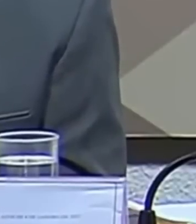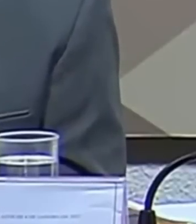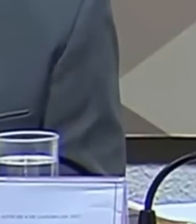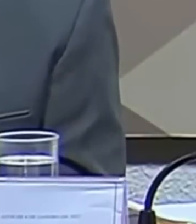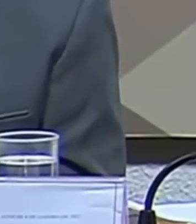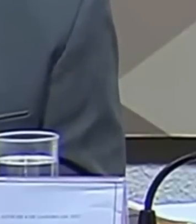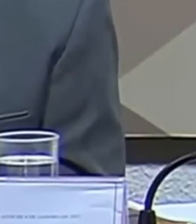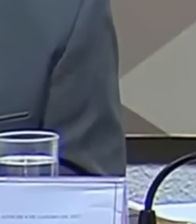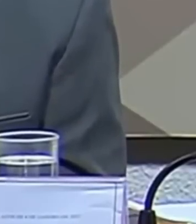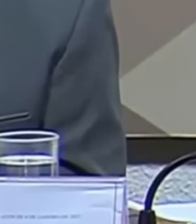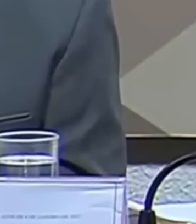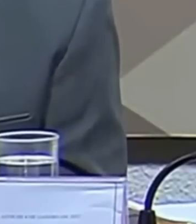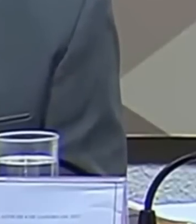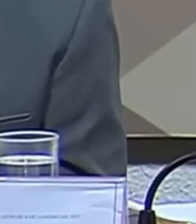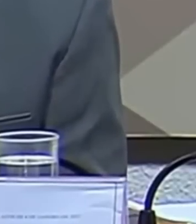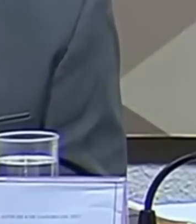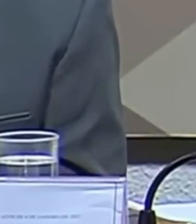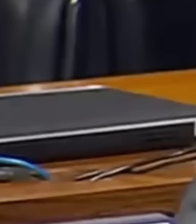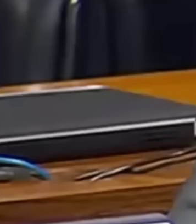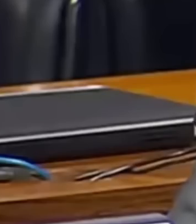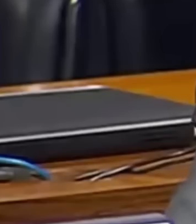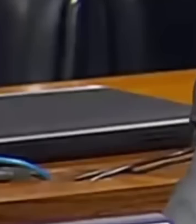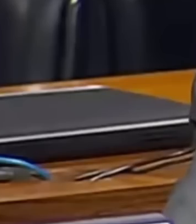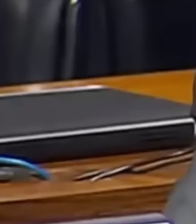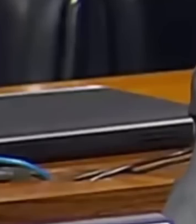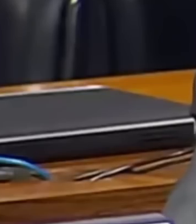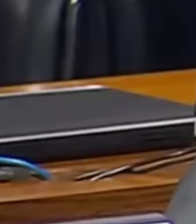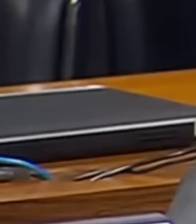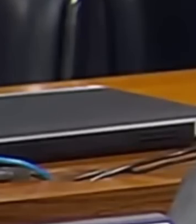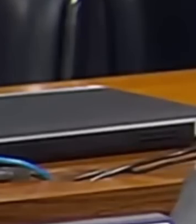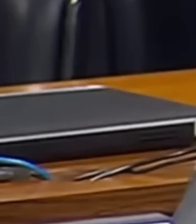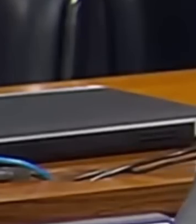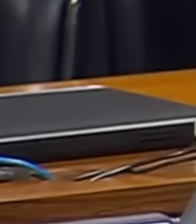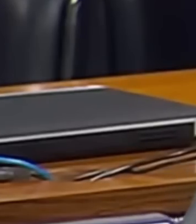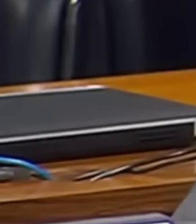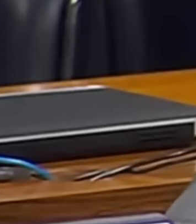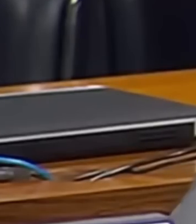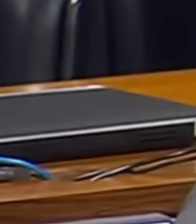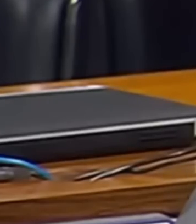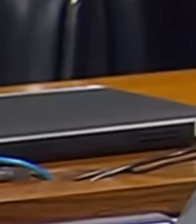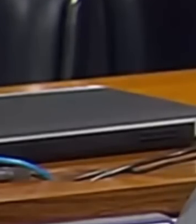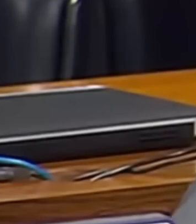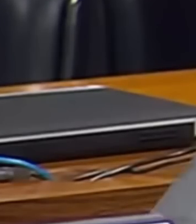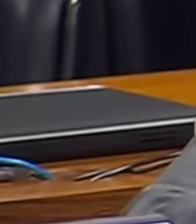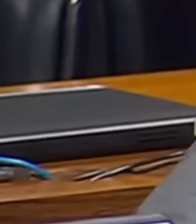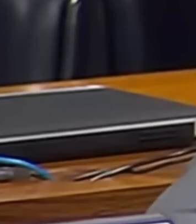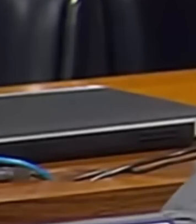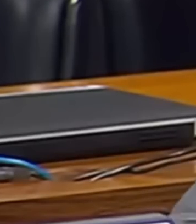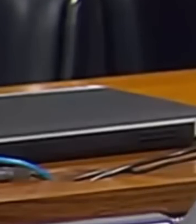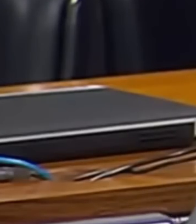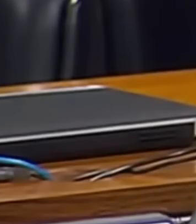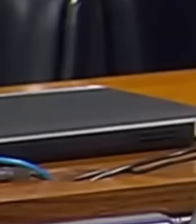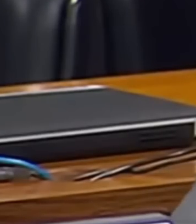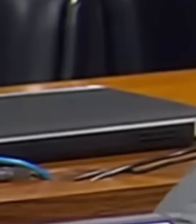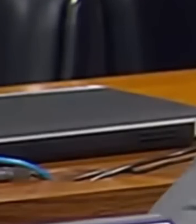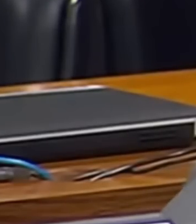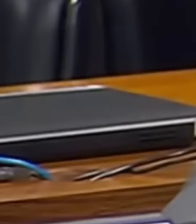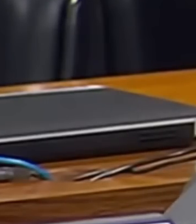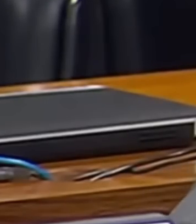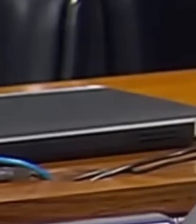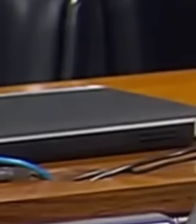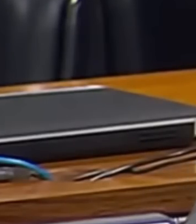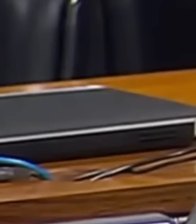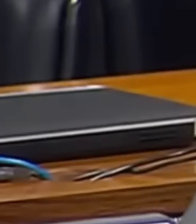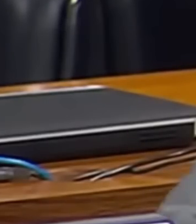tática, dizer que o senhor defende a instituição. Eu queria poder dizer respeitosamente o contrário. O senhor fez parte, essa é a tese